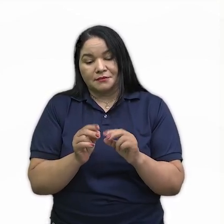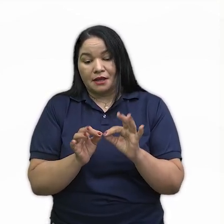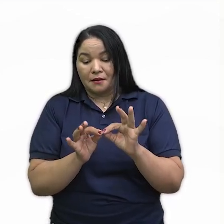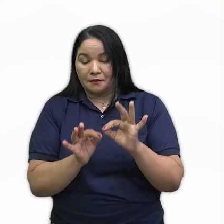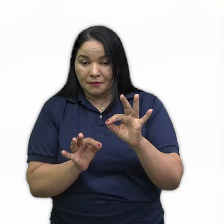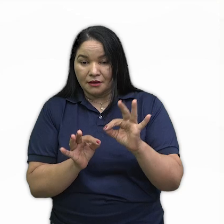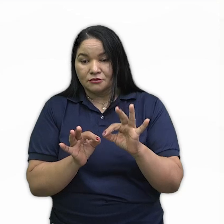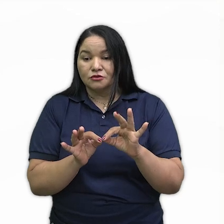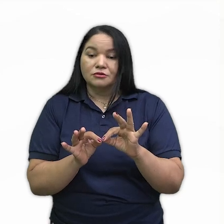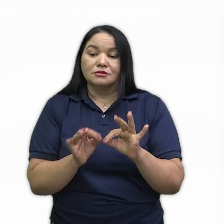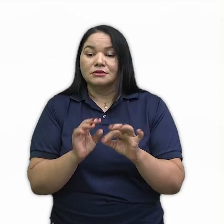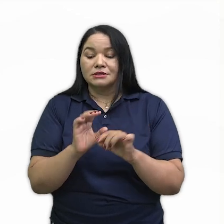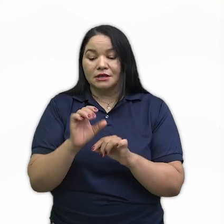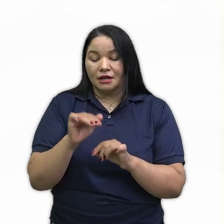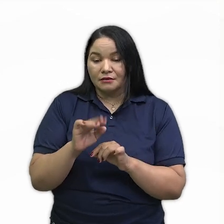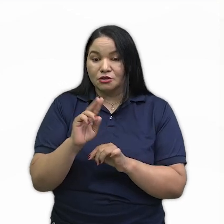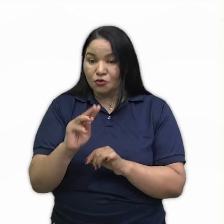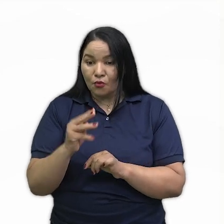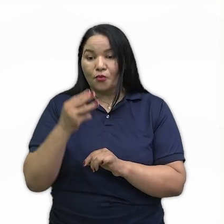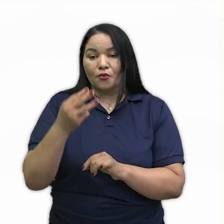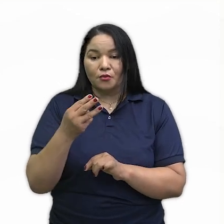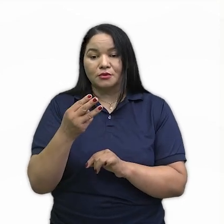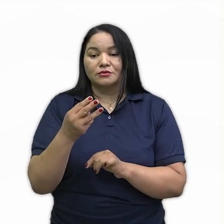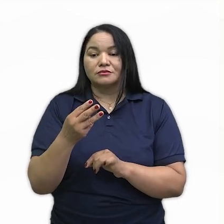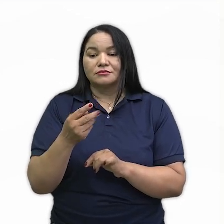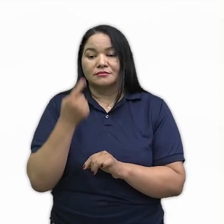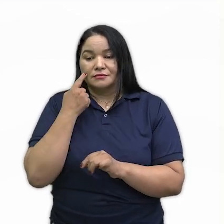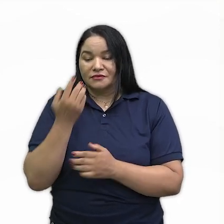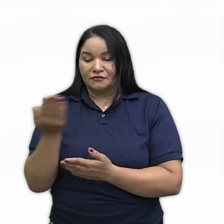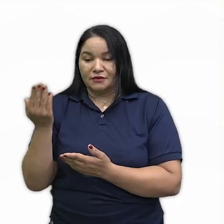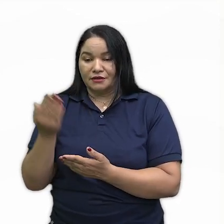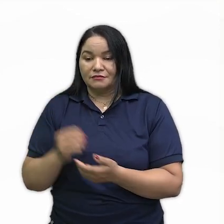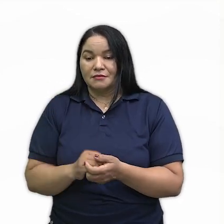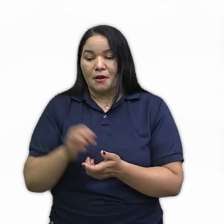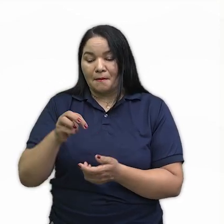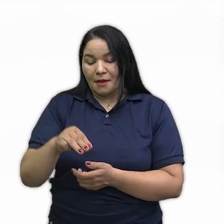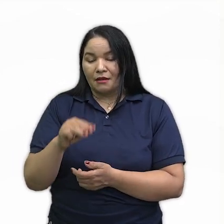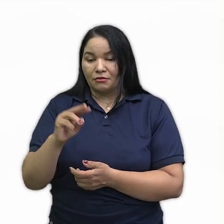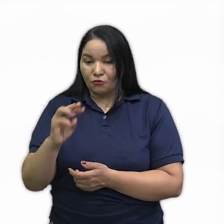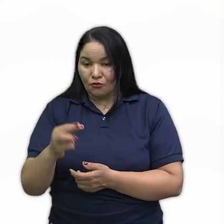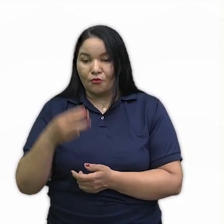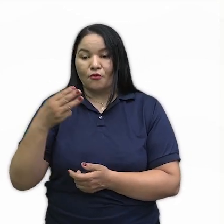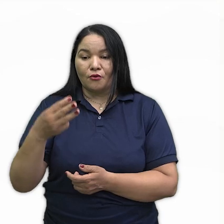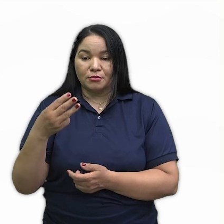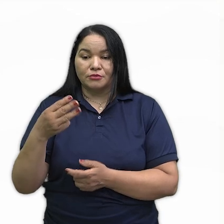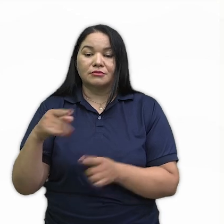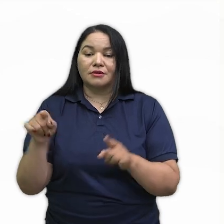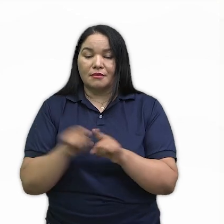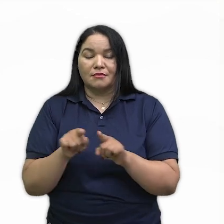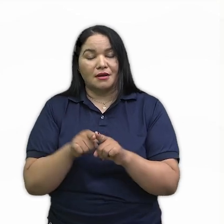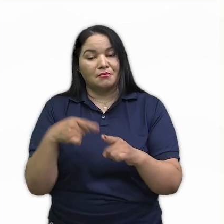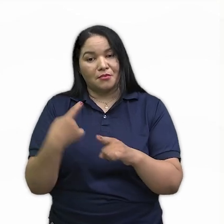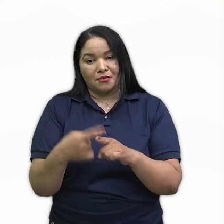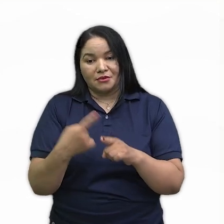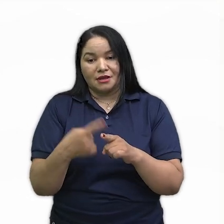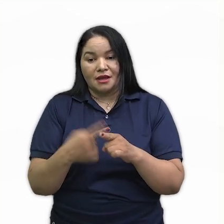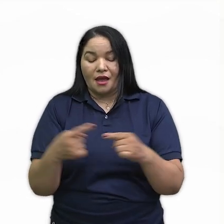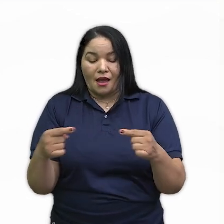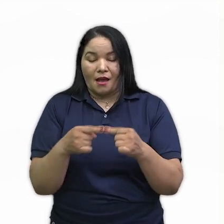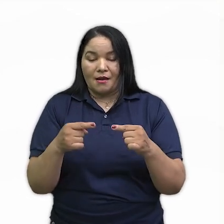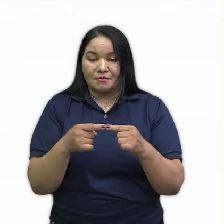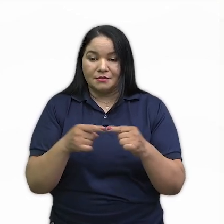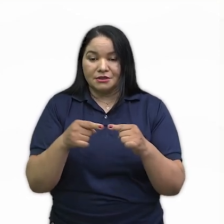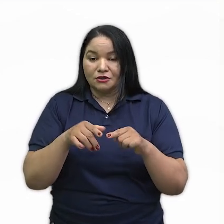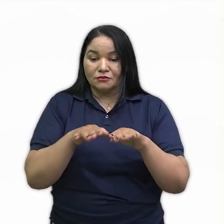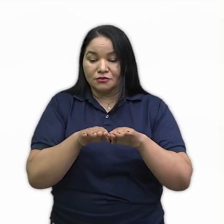eu vou estar usando o quê? Metro cúbico, centímetro cúbico, começando aqui, ó, centímetro cúbico, metro cúbico e assim por